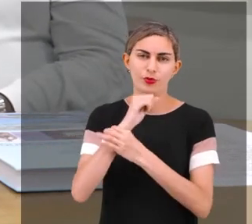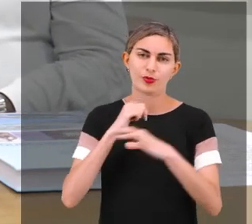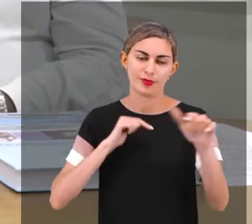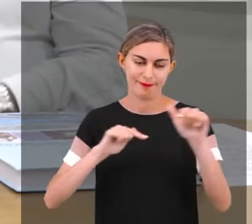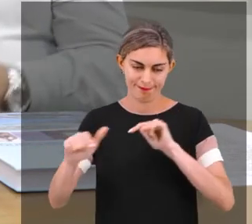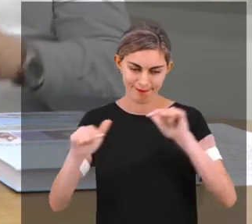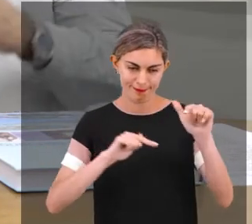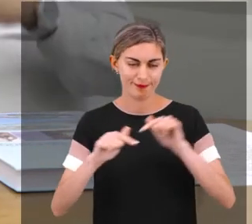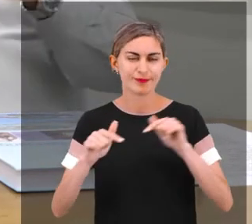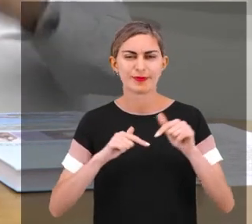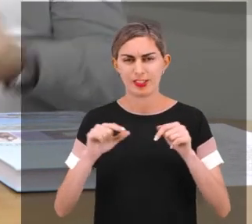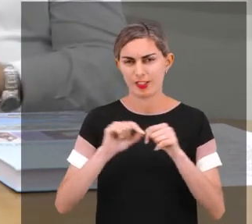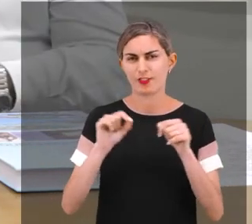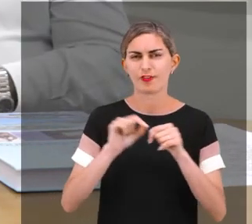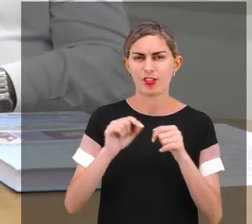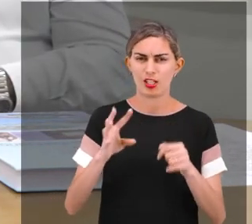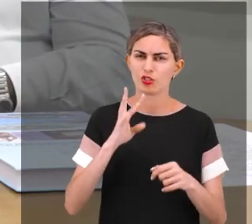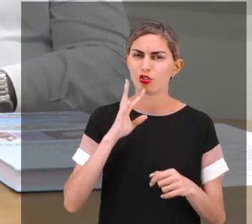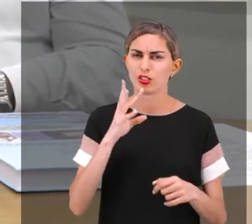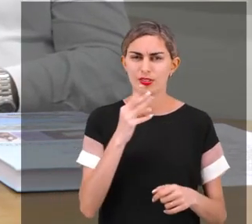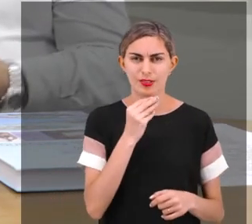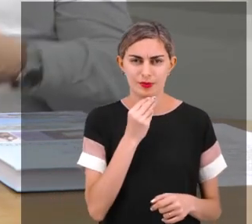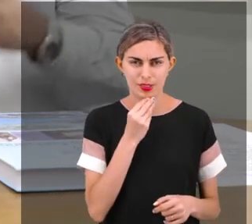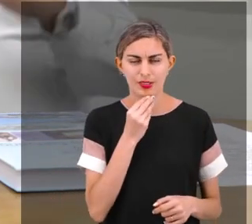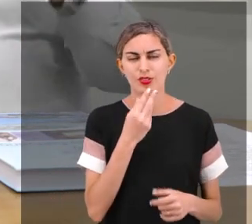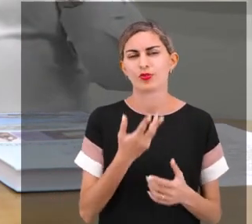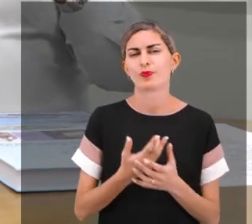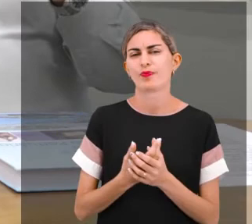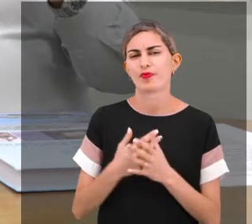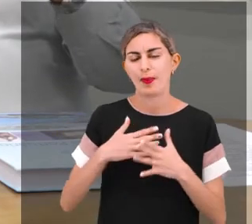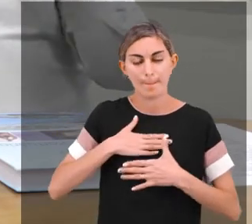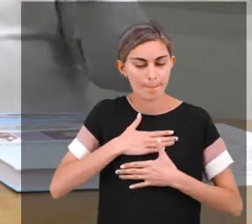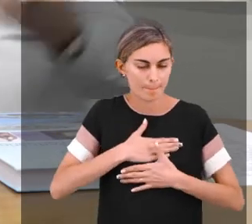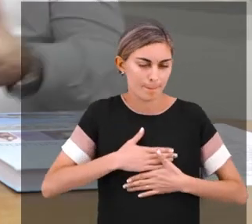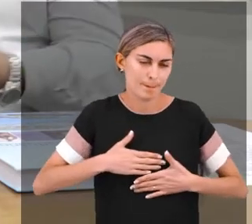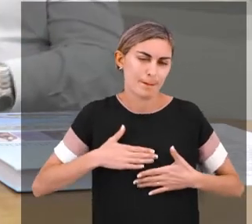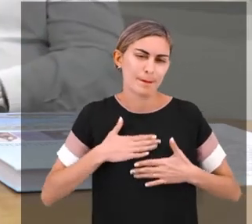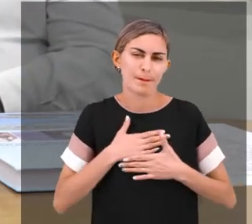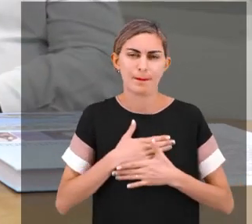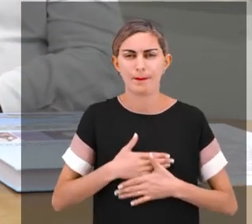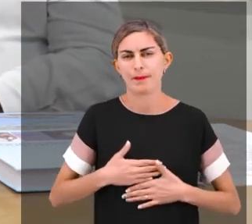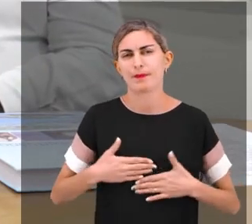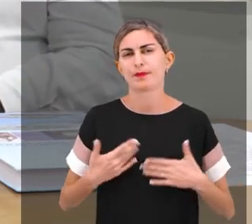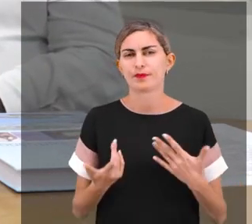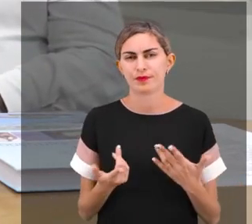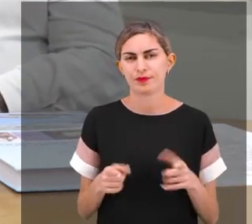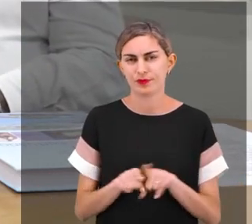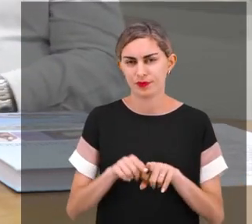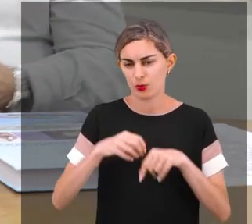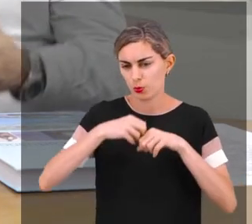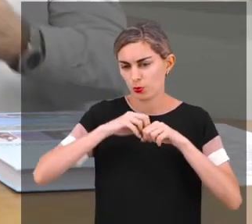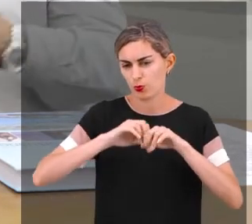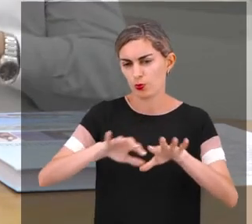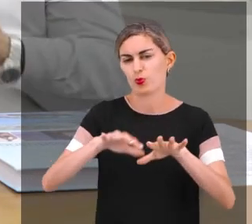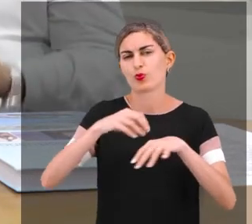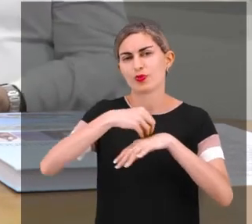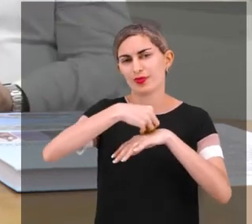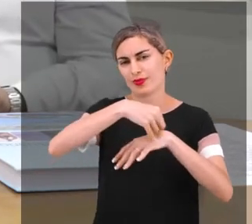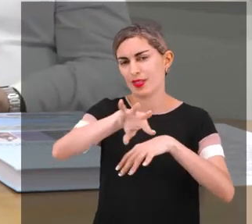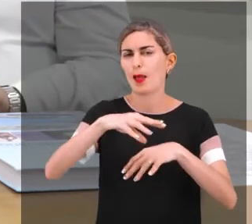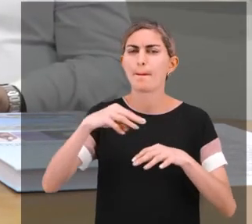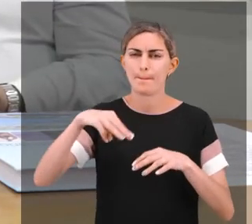trabalhador, tá certo? Nós produzimos esse conhecimento e é um prazer difundi-lo também, porque essa é a